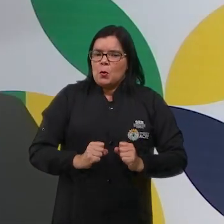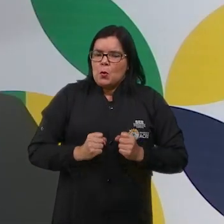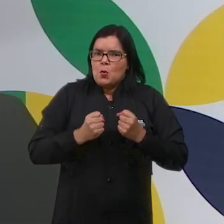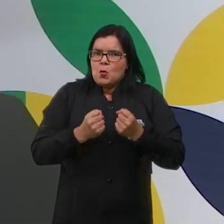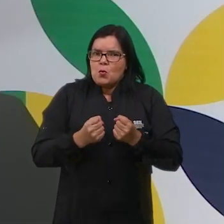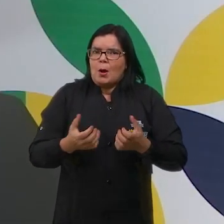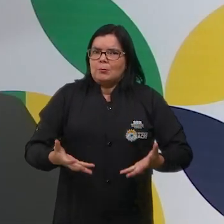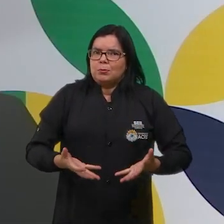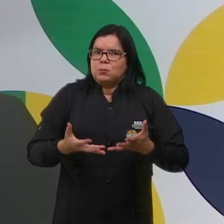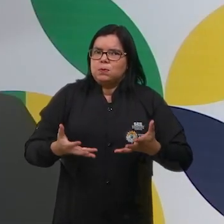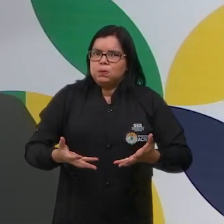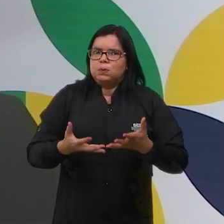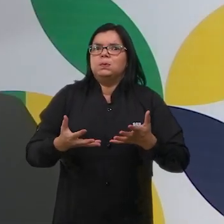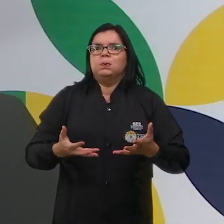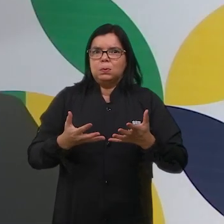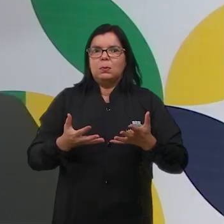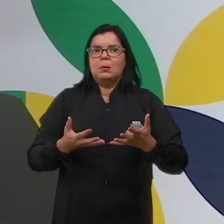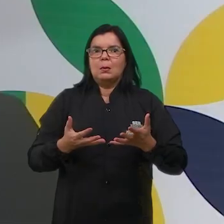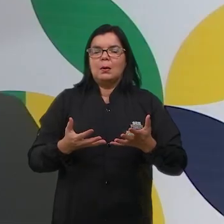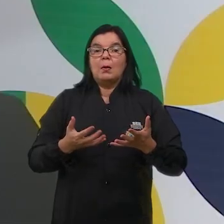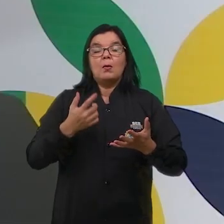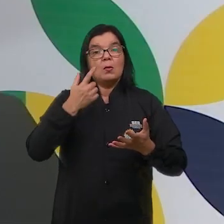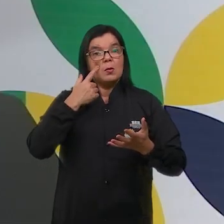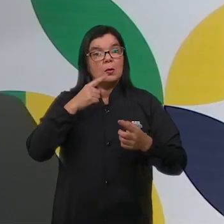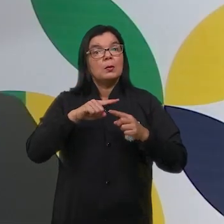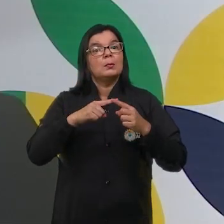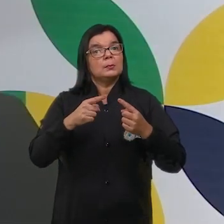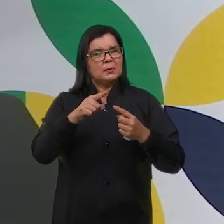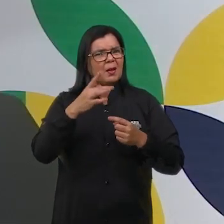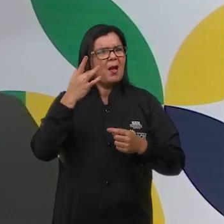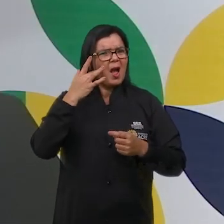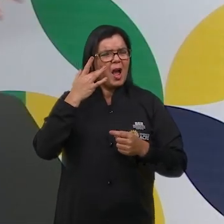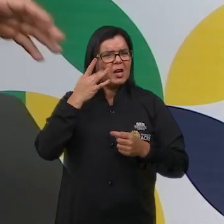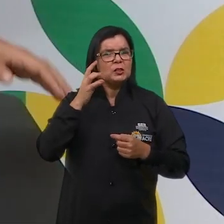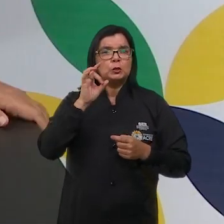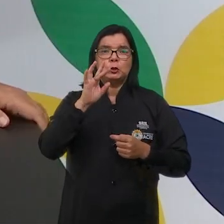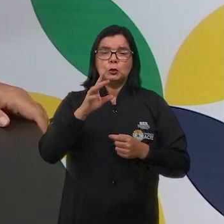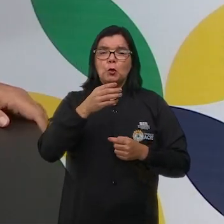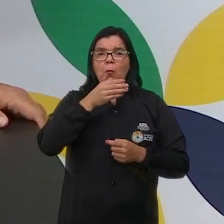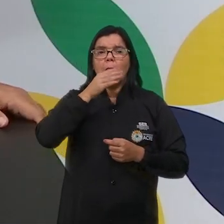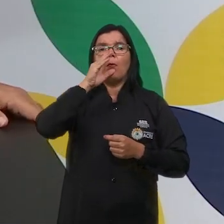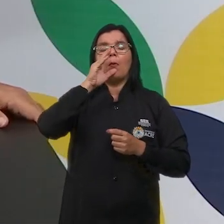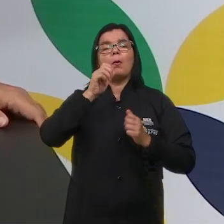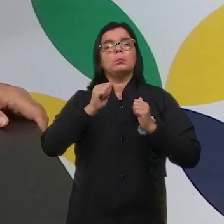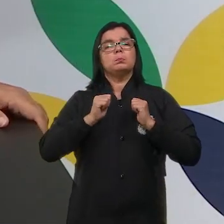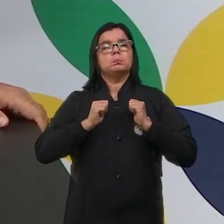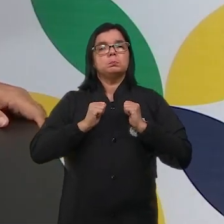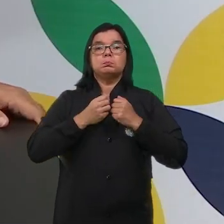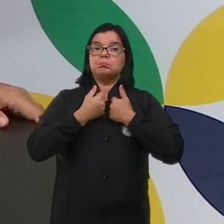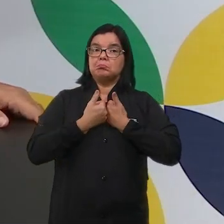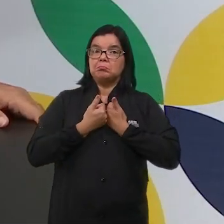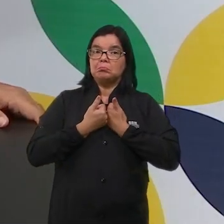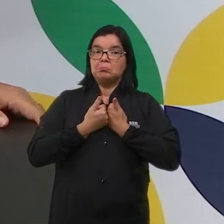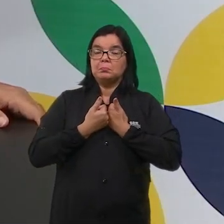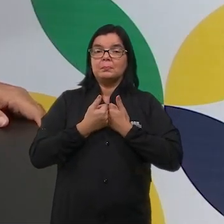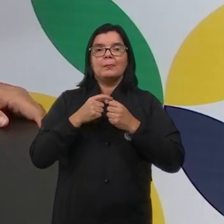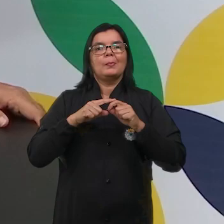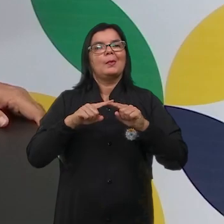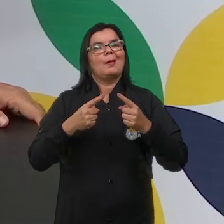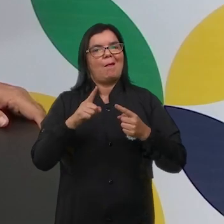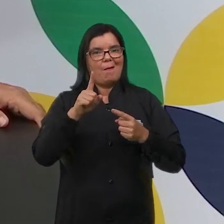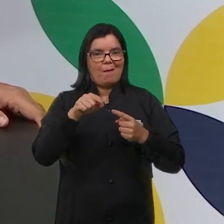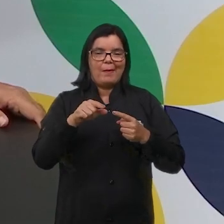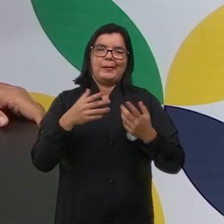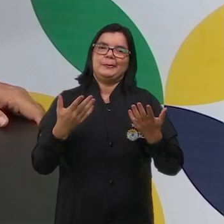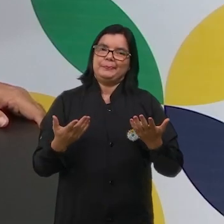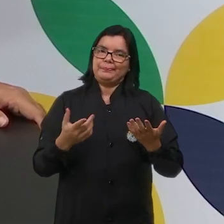estímulo, desgaste e a recuperação. Você acha que jogar um wheyzinho vai resolver? Dentro dos recursos